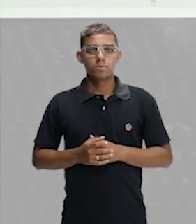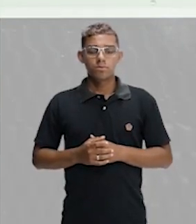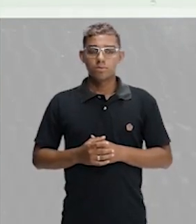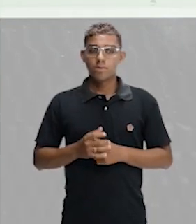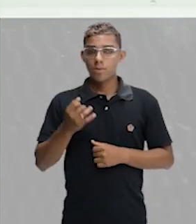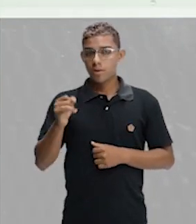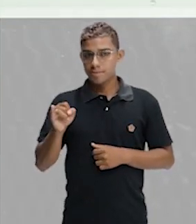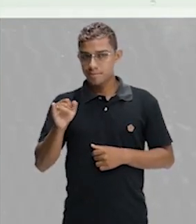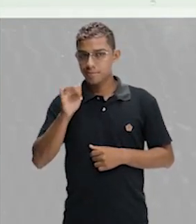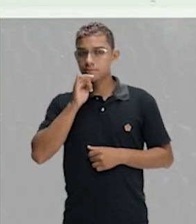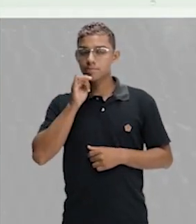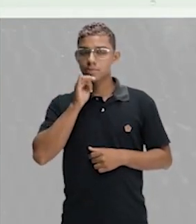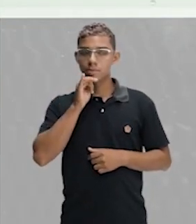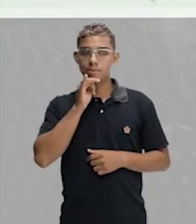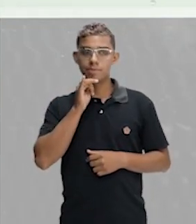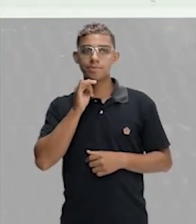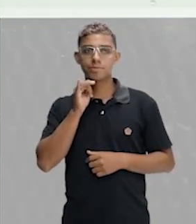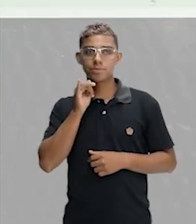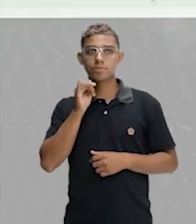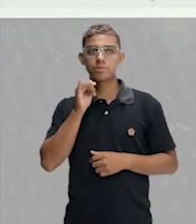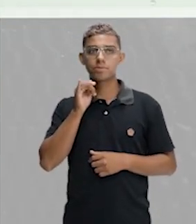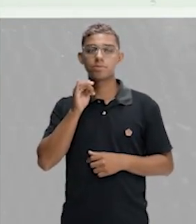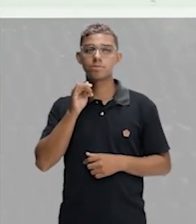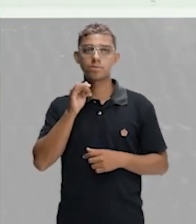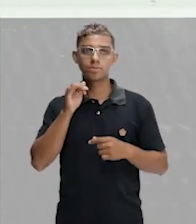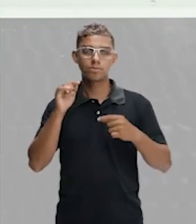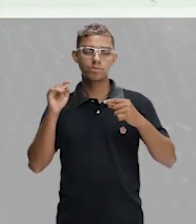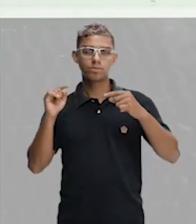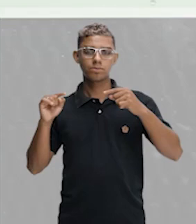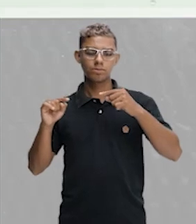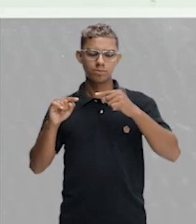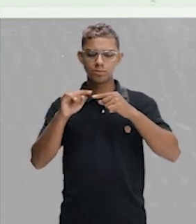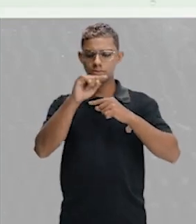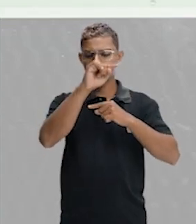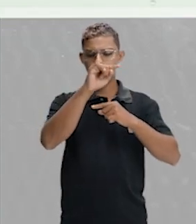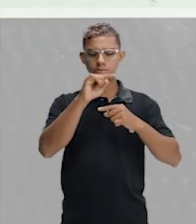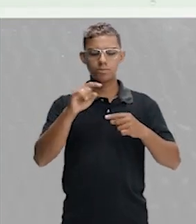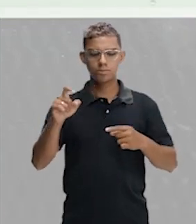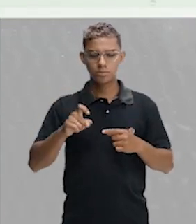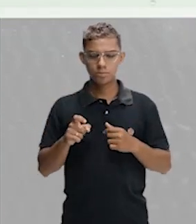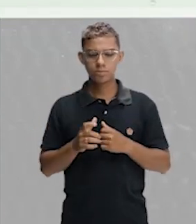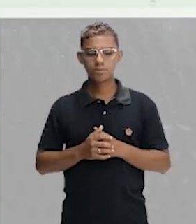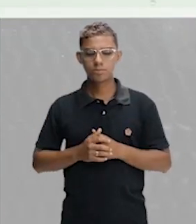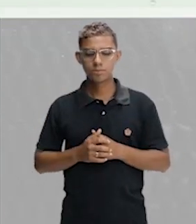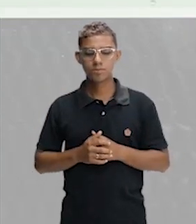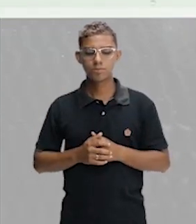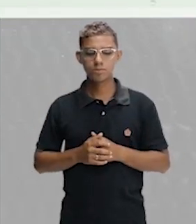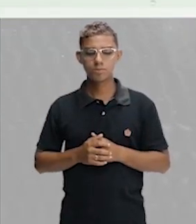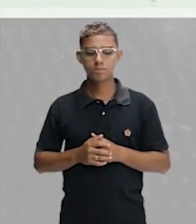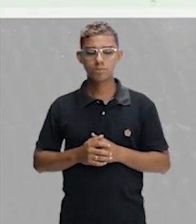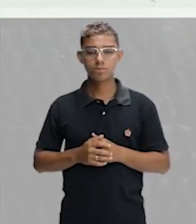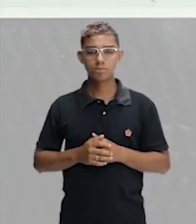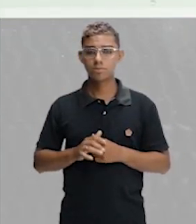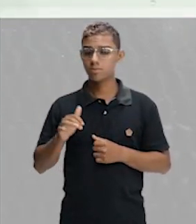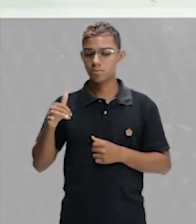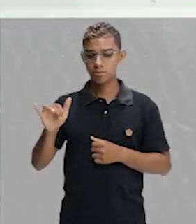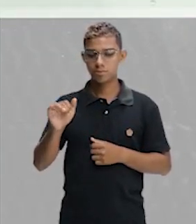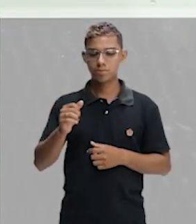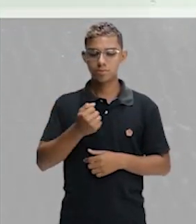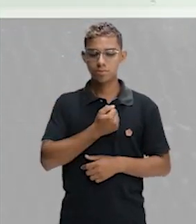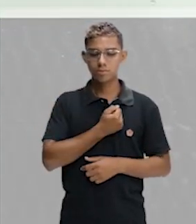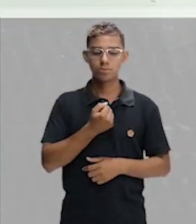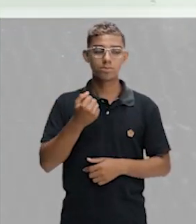reta intercepta o eixo X é porque o y é zero né se ele percebe se tá no eixo X é porque o y é zero Então